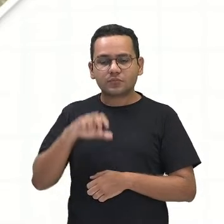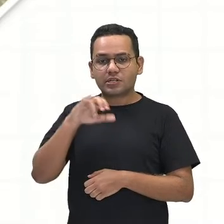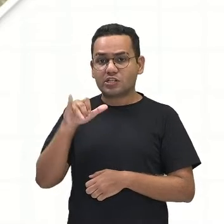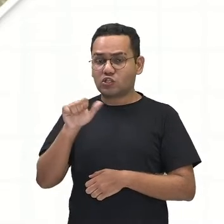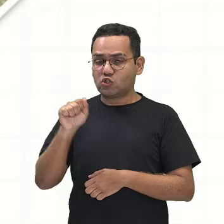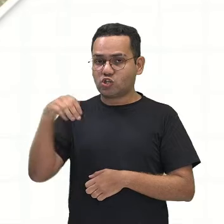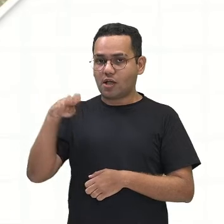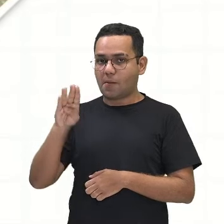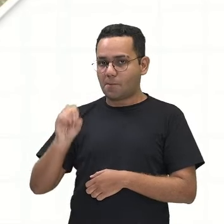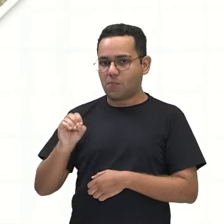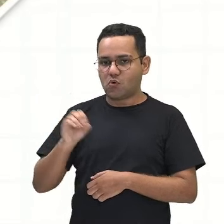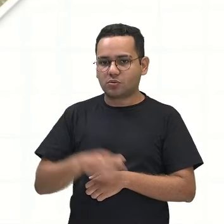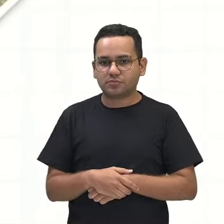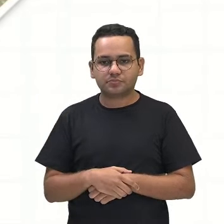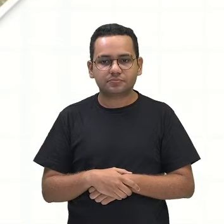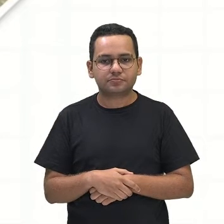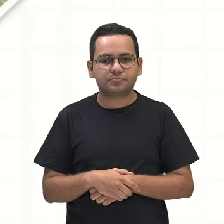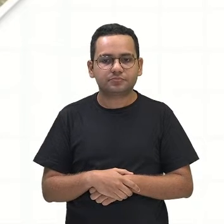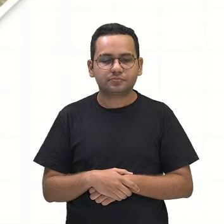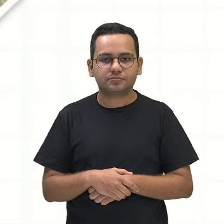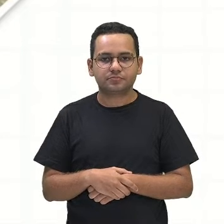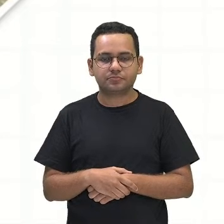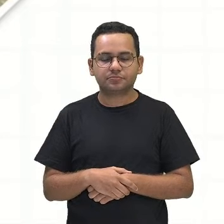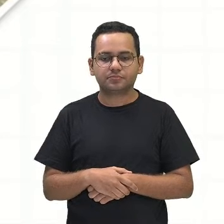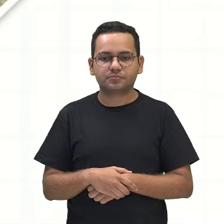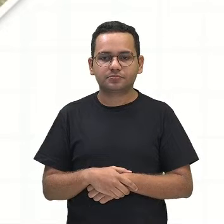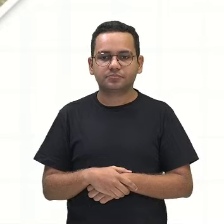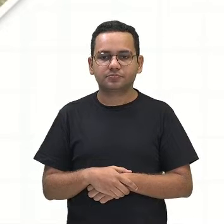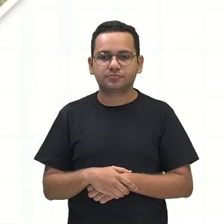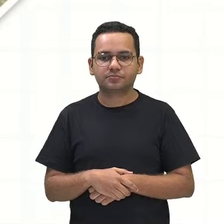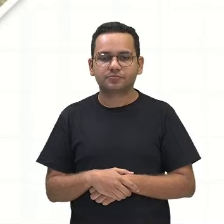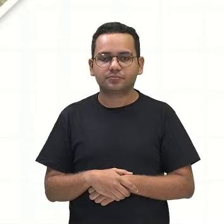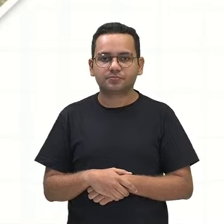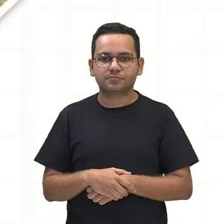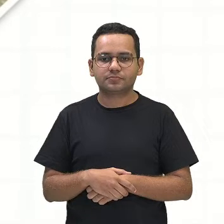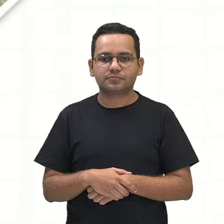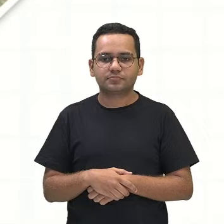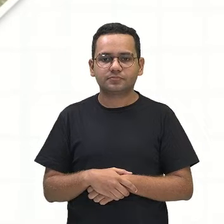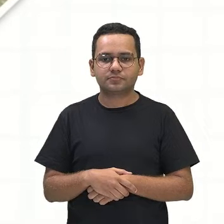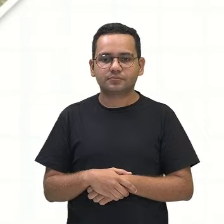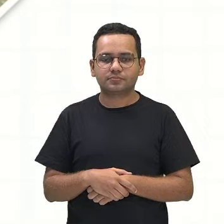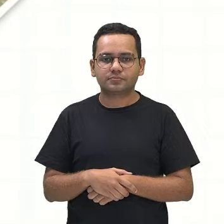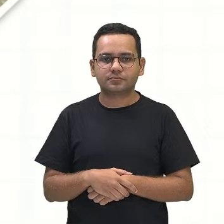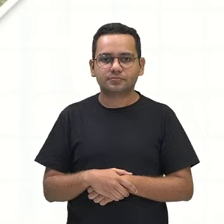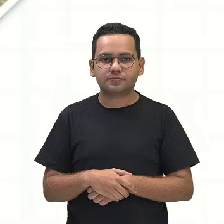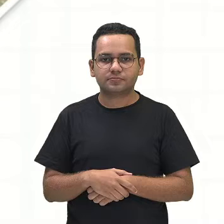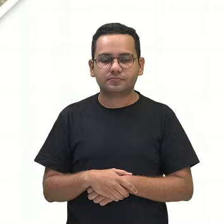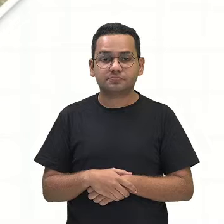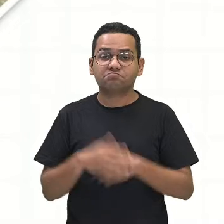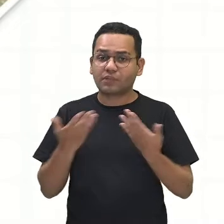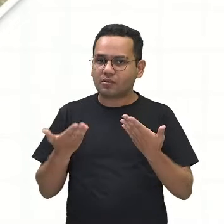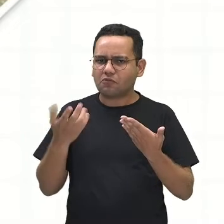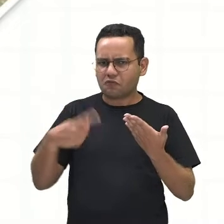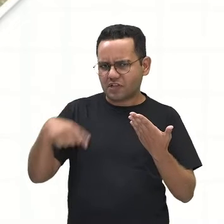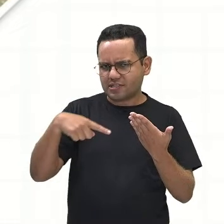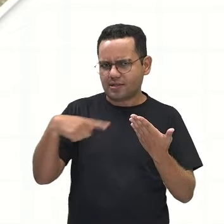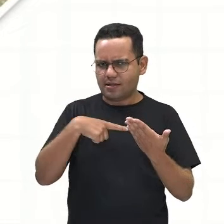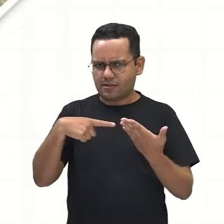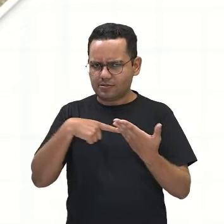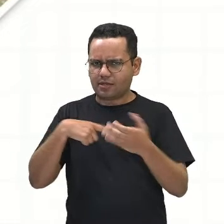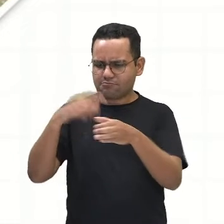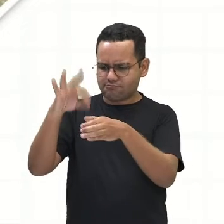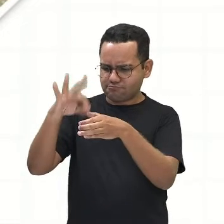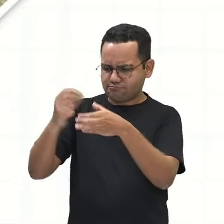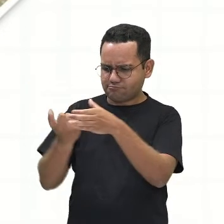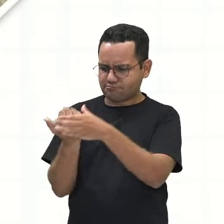de jambeiro, isso, é o jambo. Então, quem é que tem jambeiro aí no